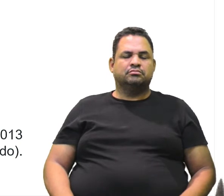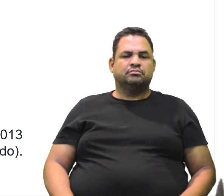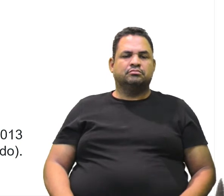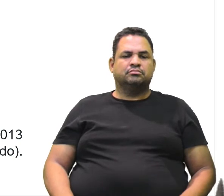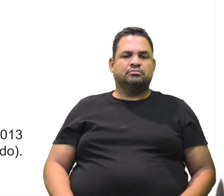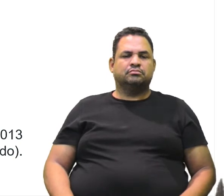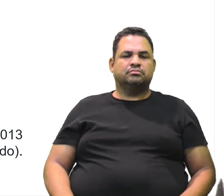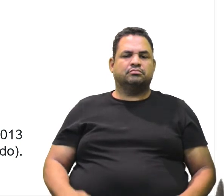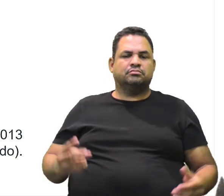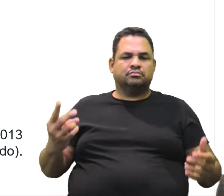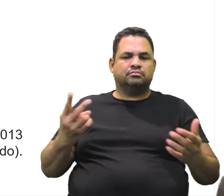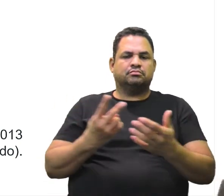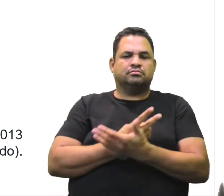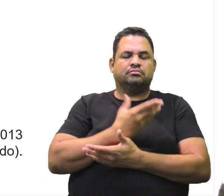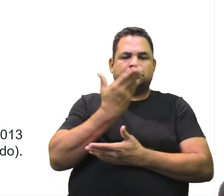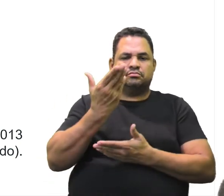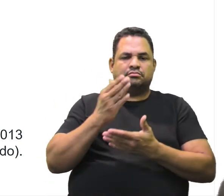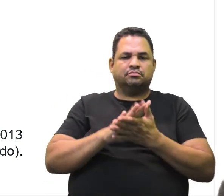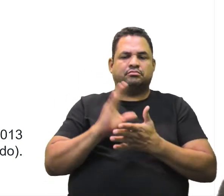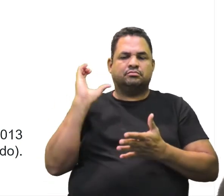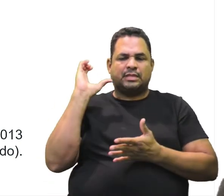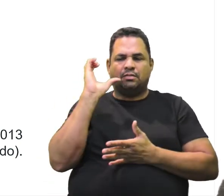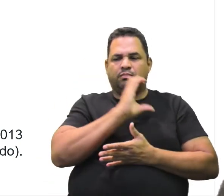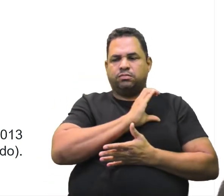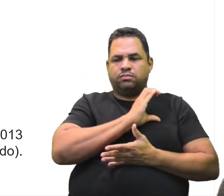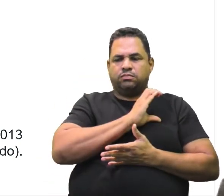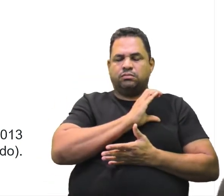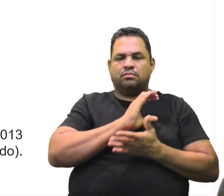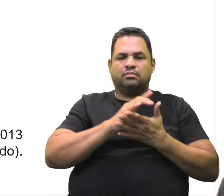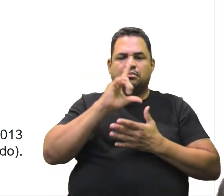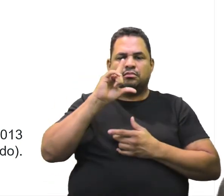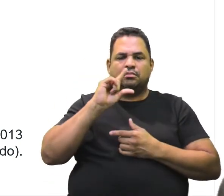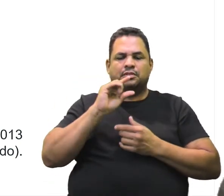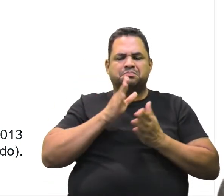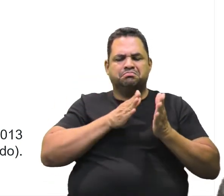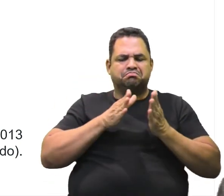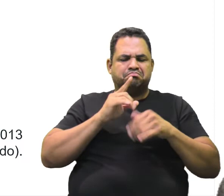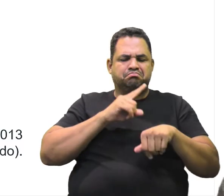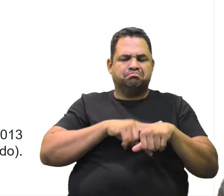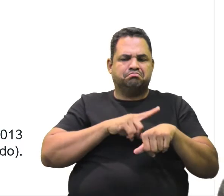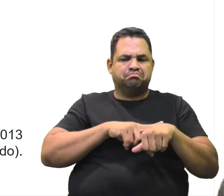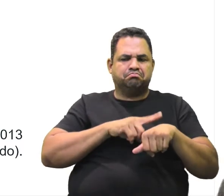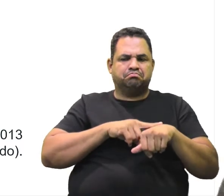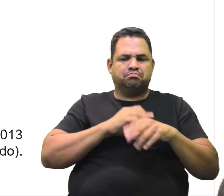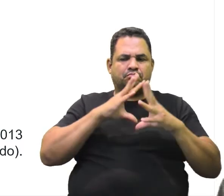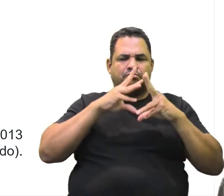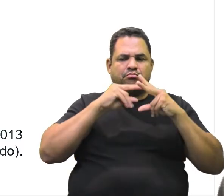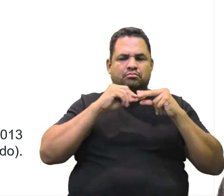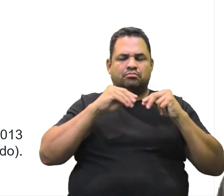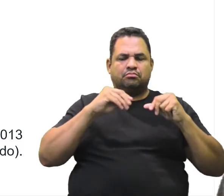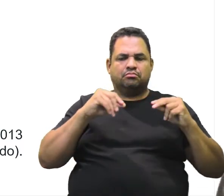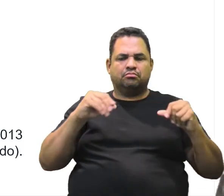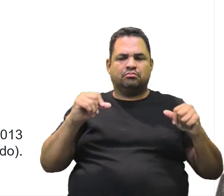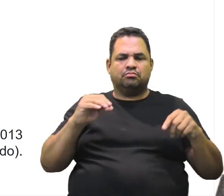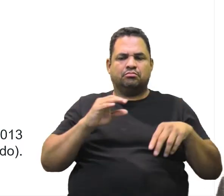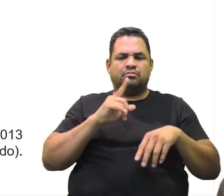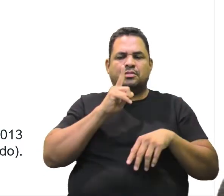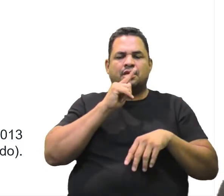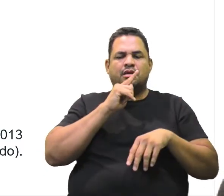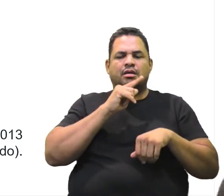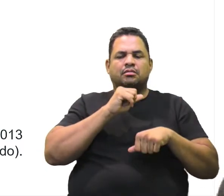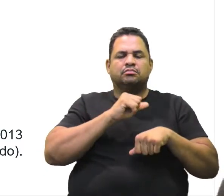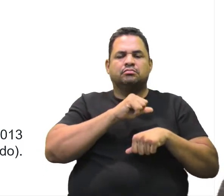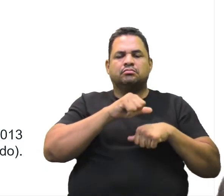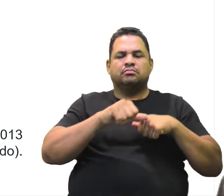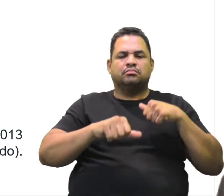fazendo com que ocorra rapidamente, em pequeno espaço de tempo, a decomposição da água